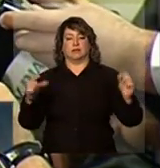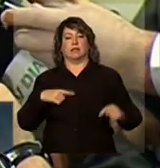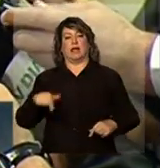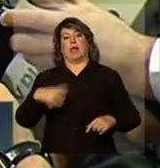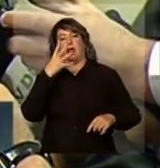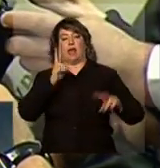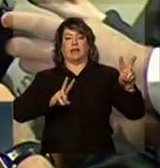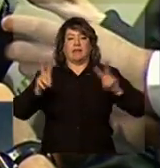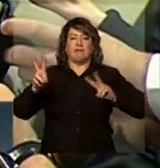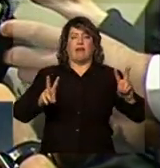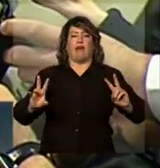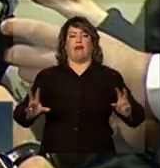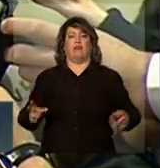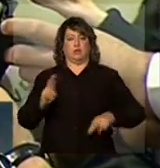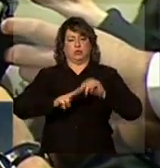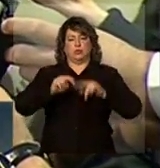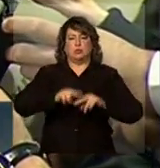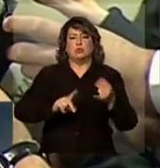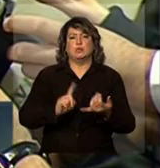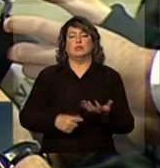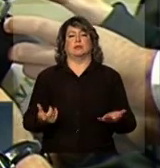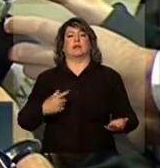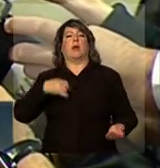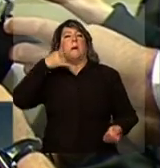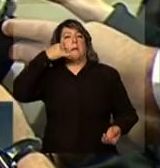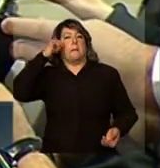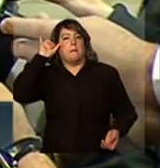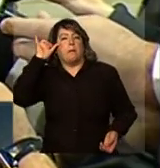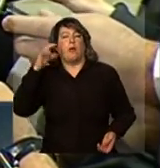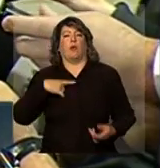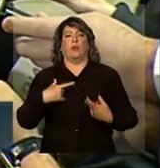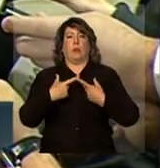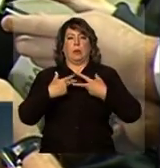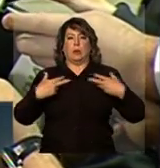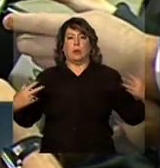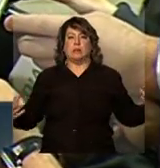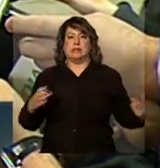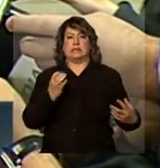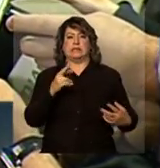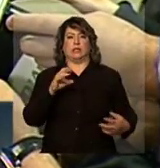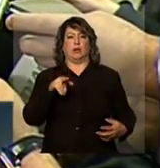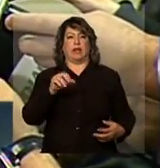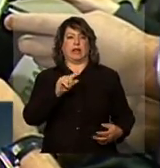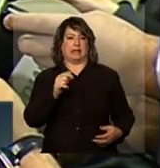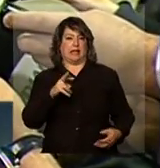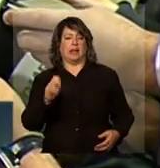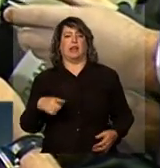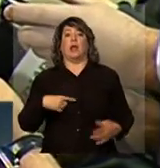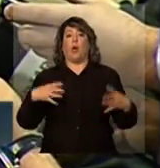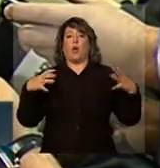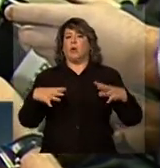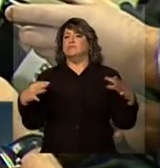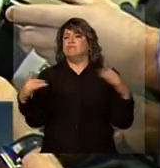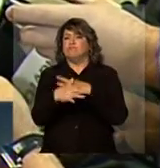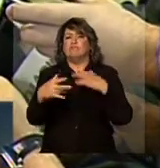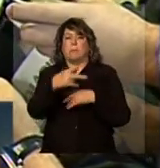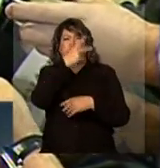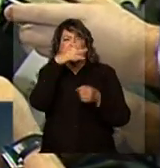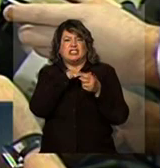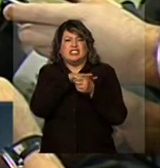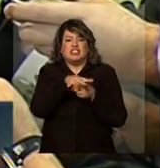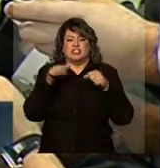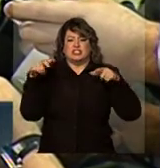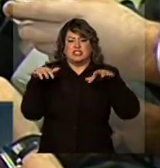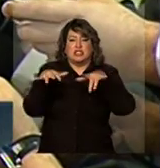carnaval a festa junina festa do peão boiadeiro círio de nazaré onde a gente tiver grandes aglomerados urbanos onde tiver massa